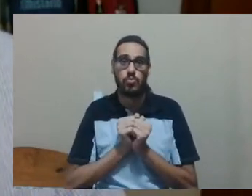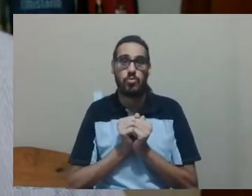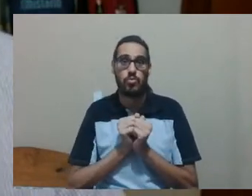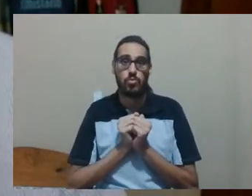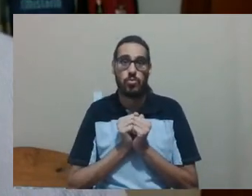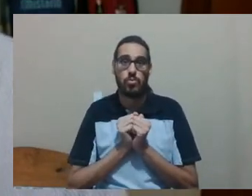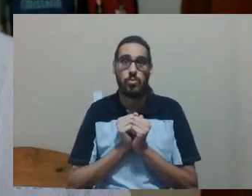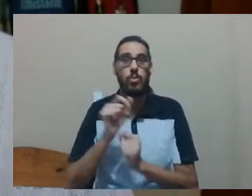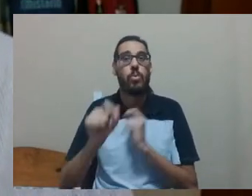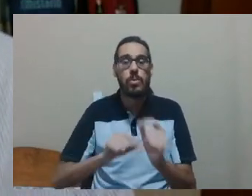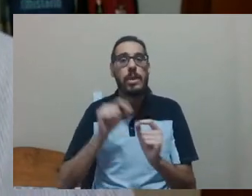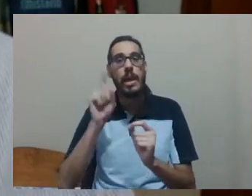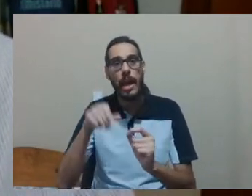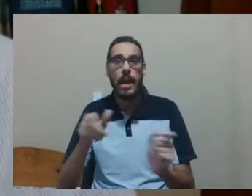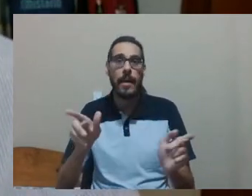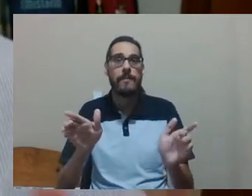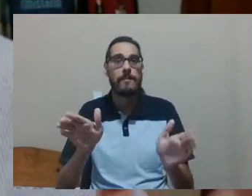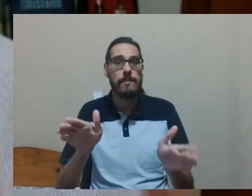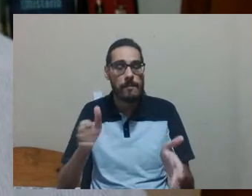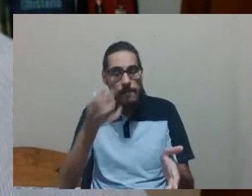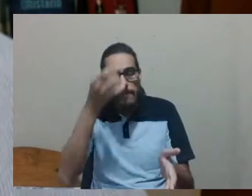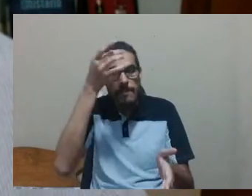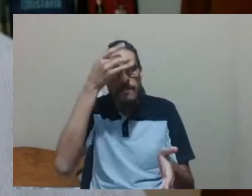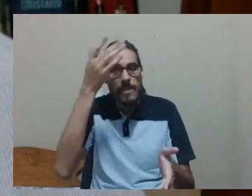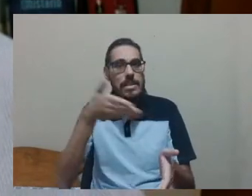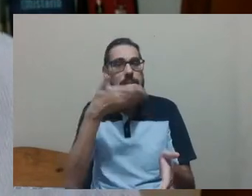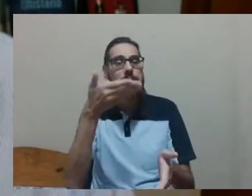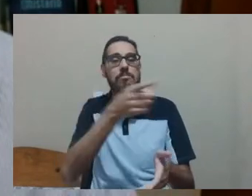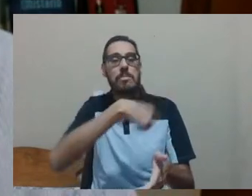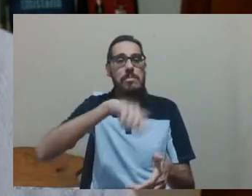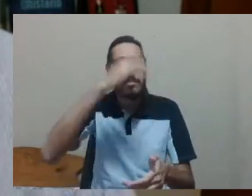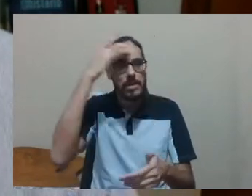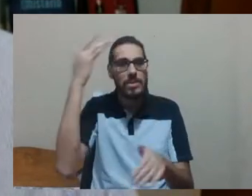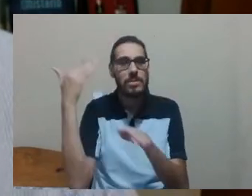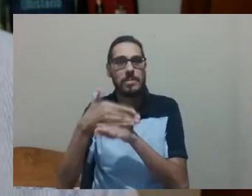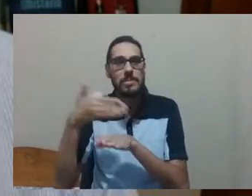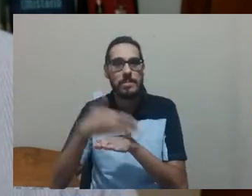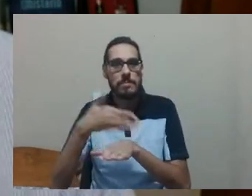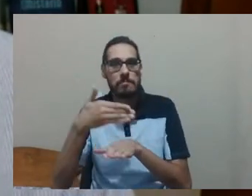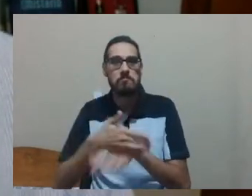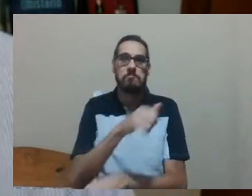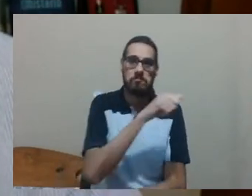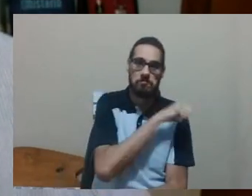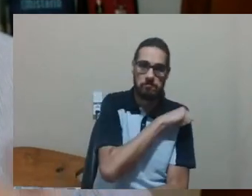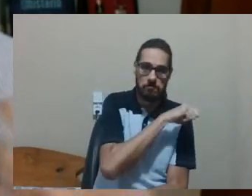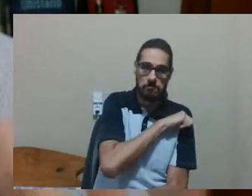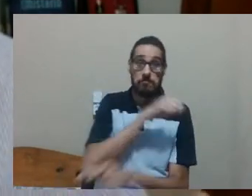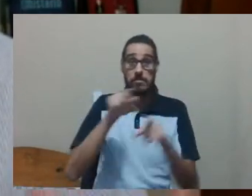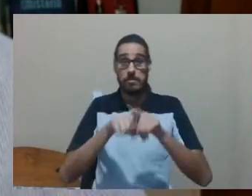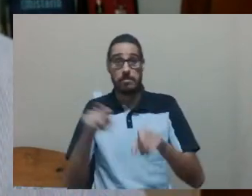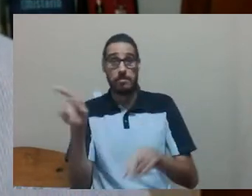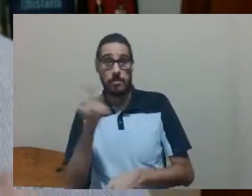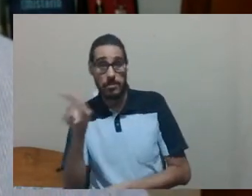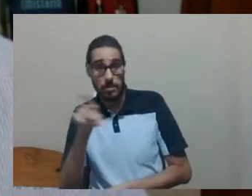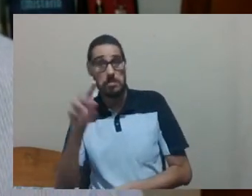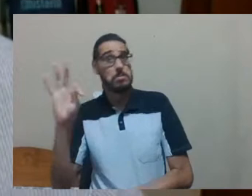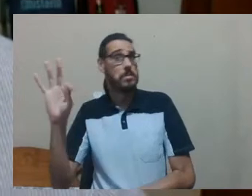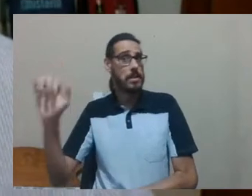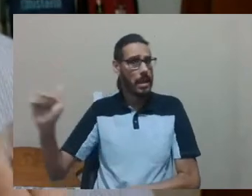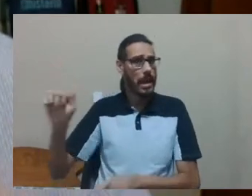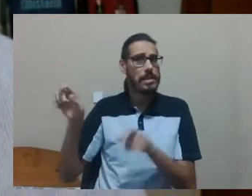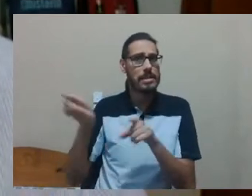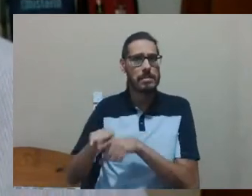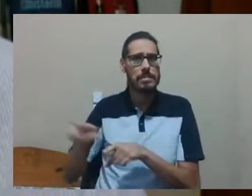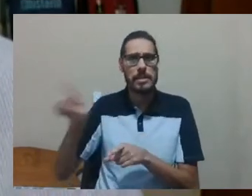as atividades daqueles que frequentam, tanto dos estudantes quanto os dos docentes e dos TAs que dão tanto apoio